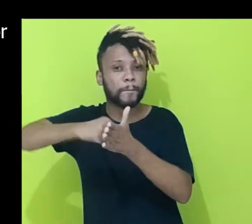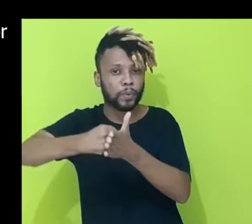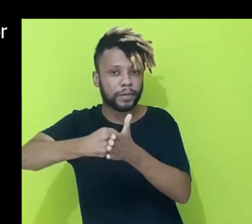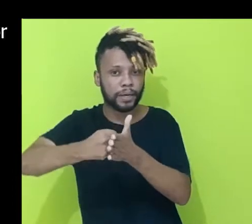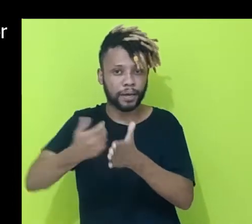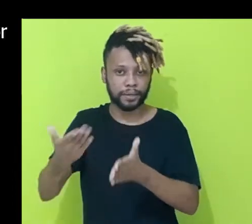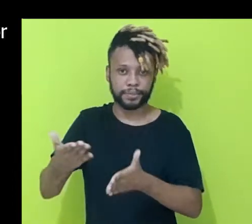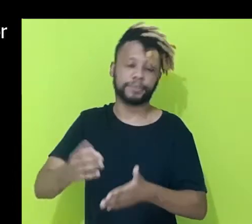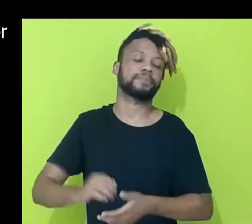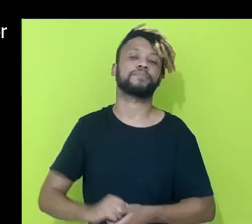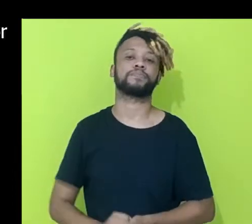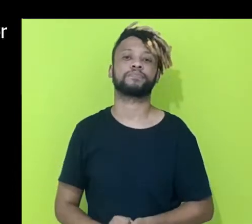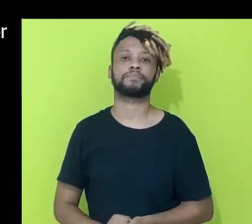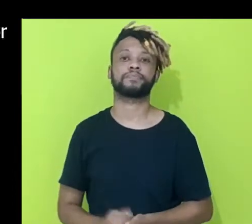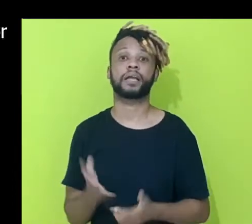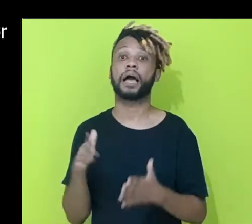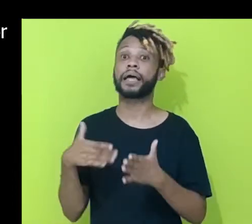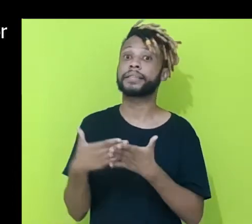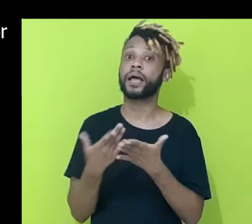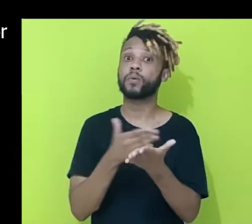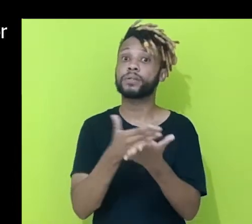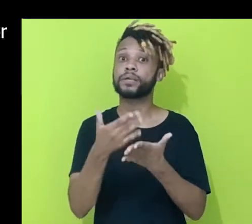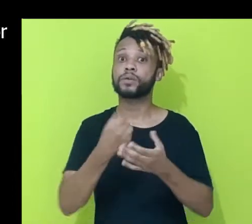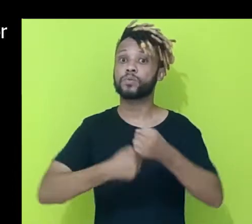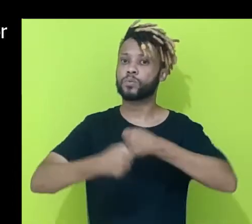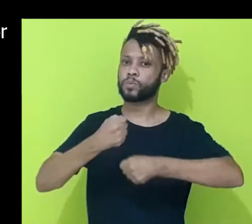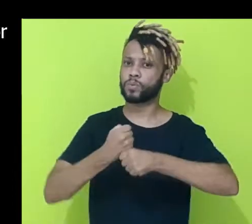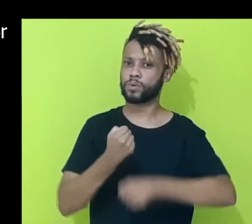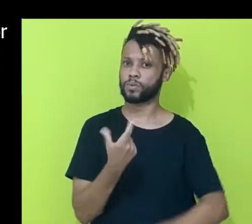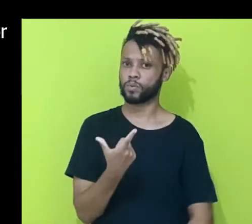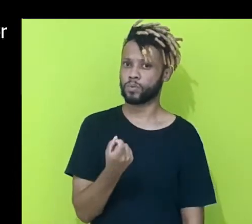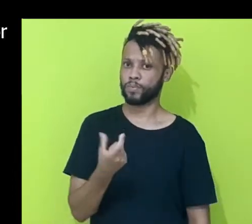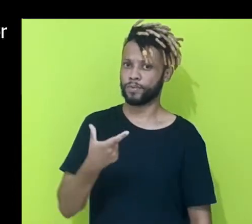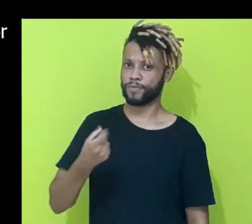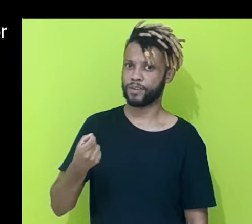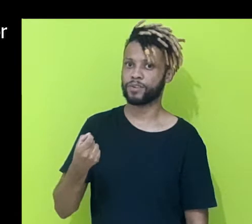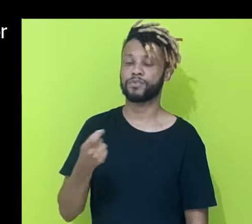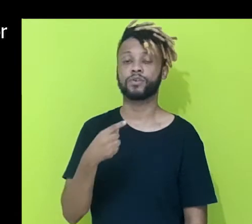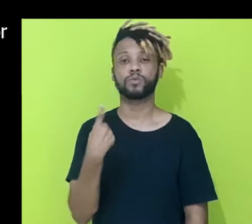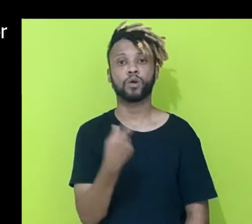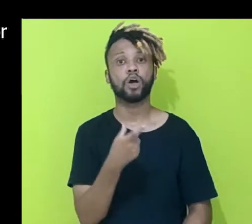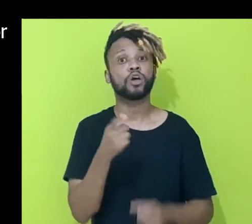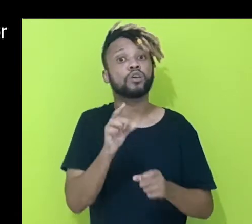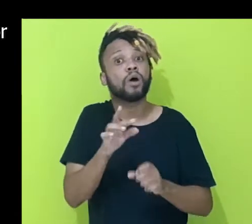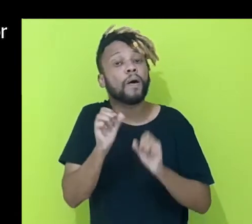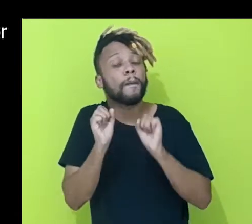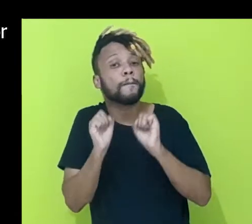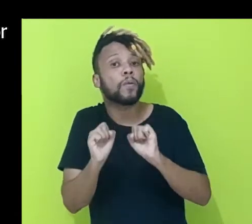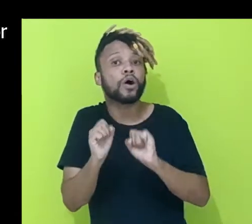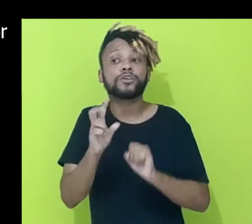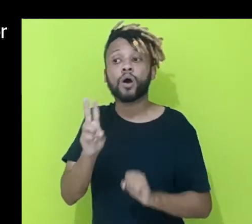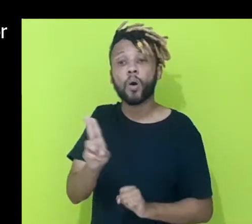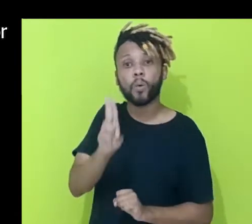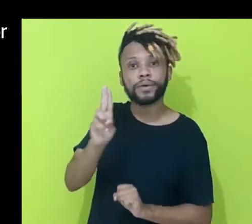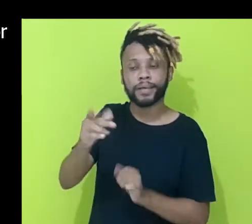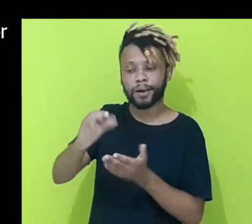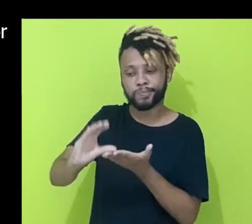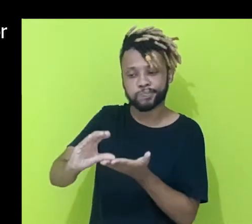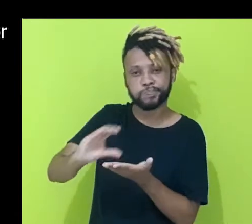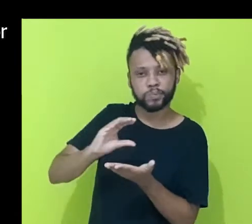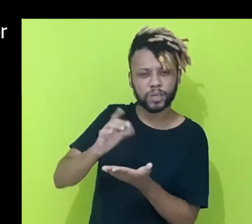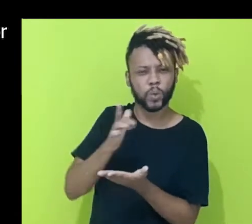Até o início de 2020, a gente só podia utilizar o recurso